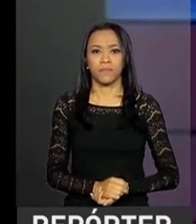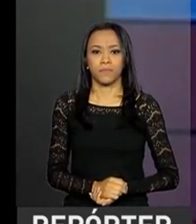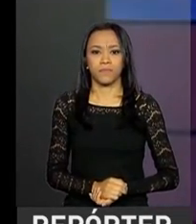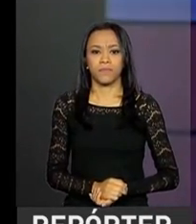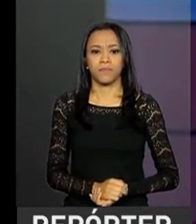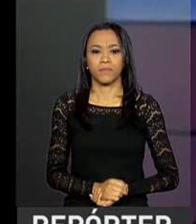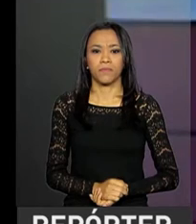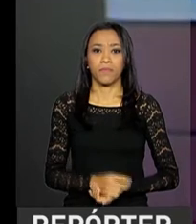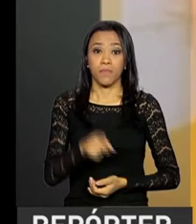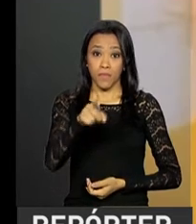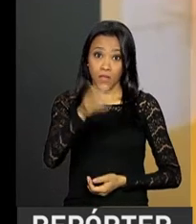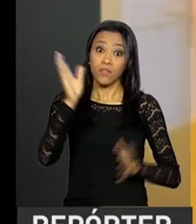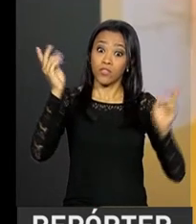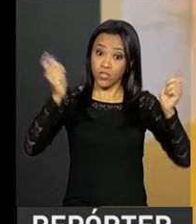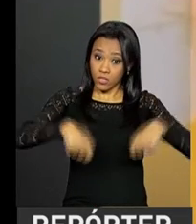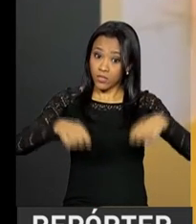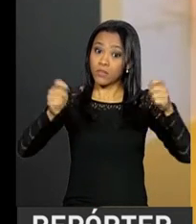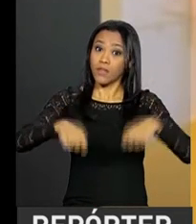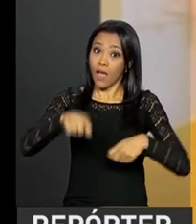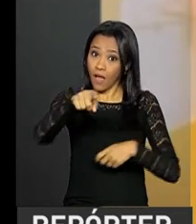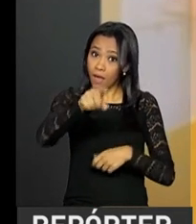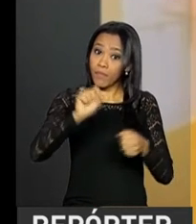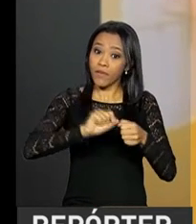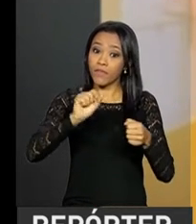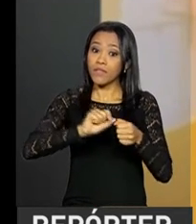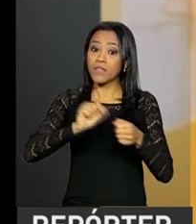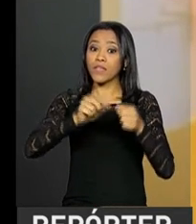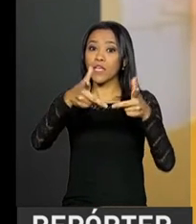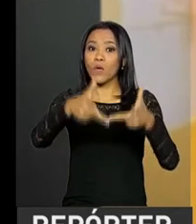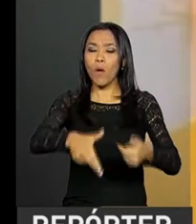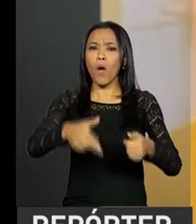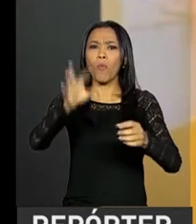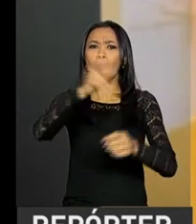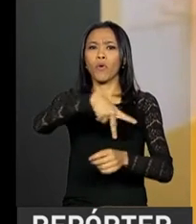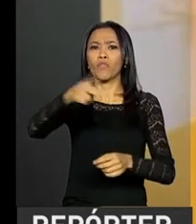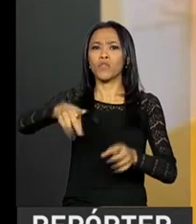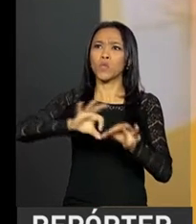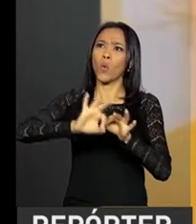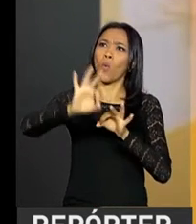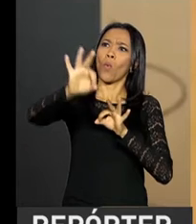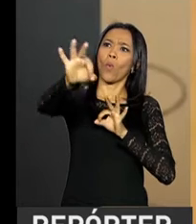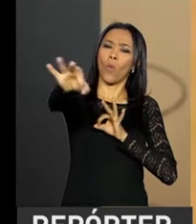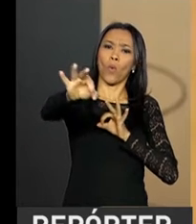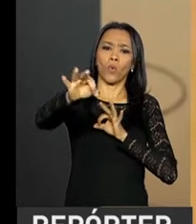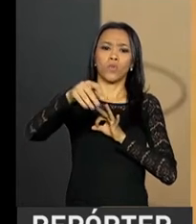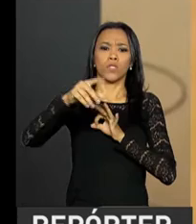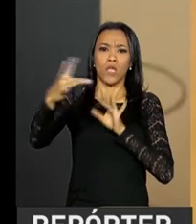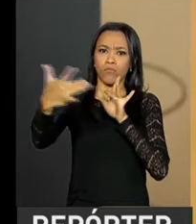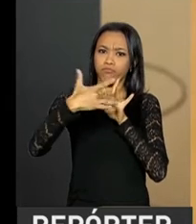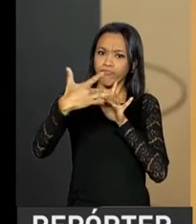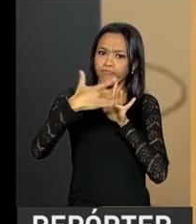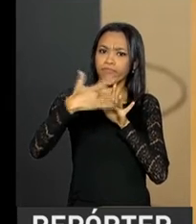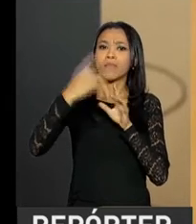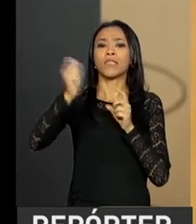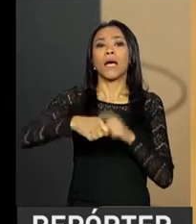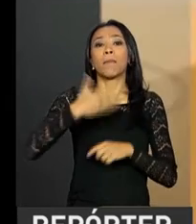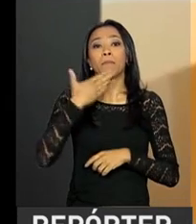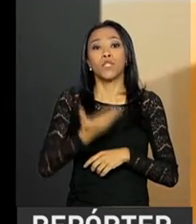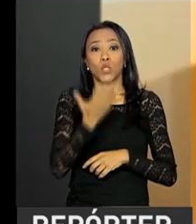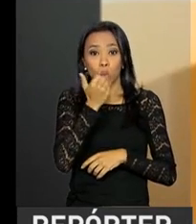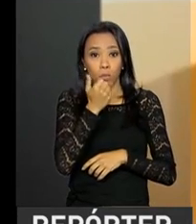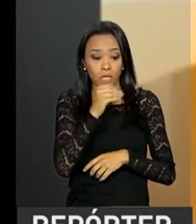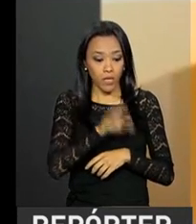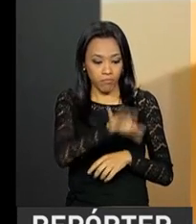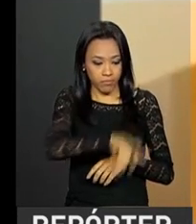mas é possível fazer exercícios com o protetor que está a quilômetros de distância ambos também da falta de comida há uma